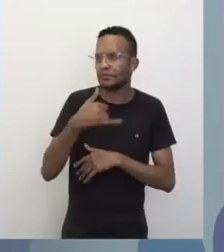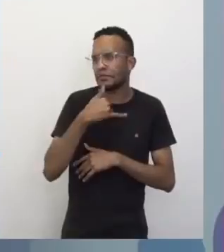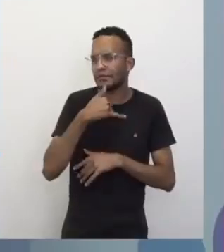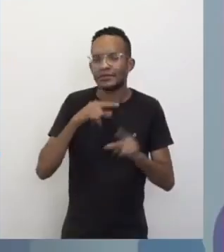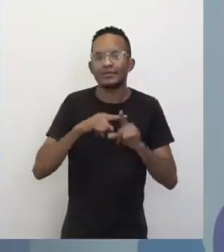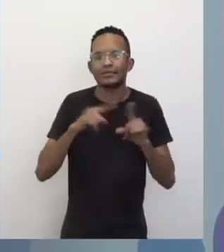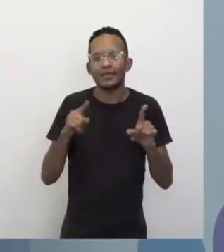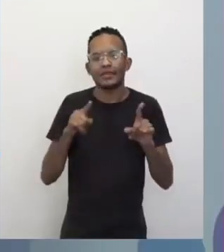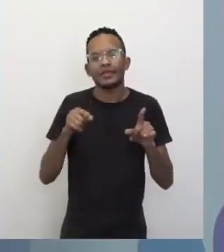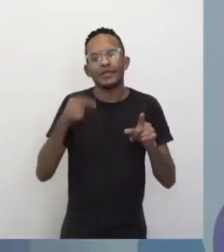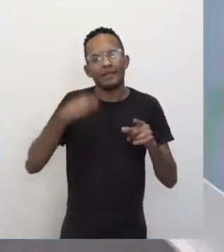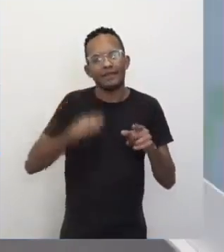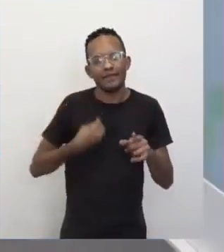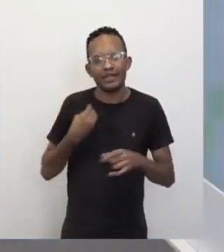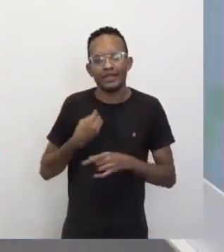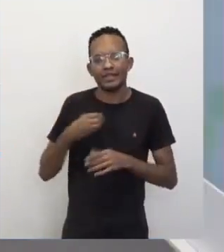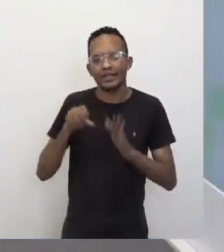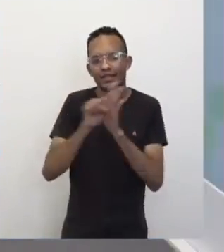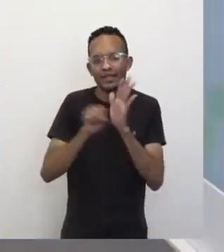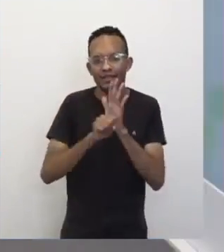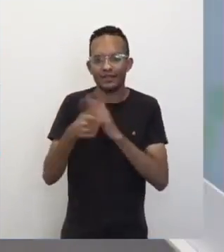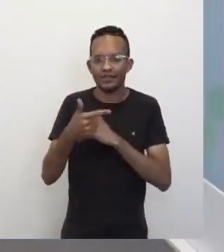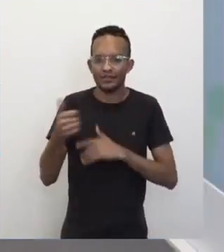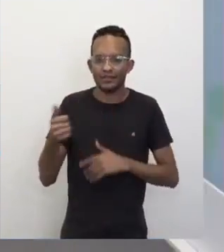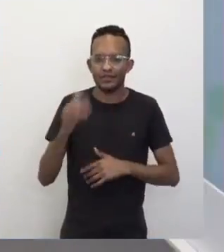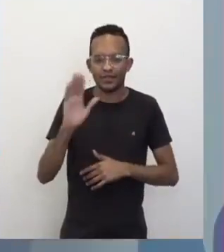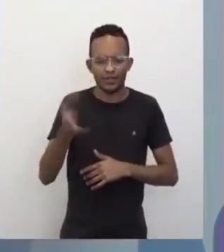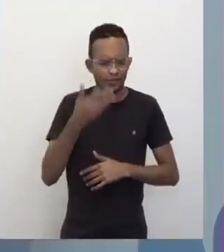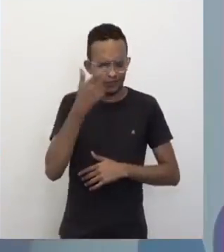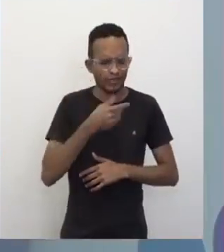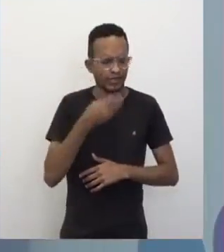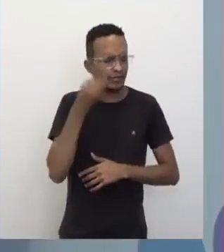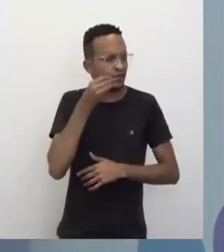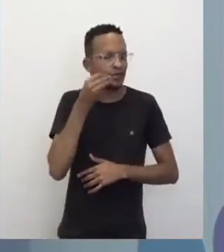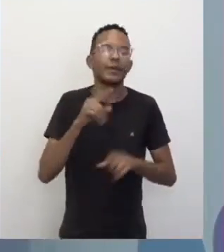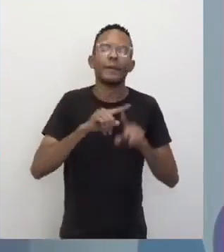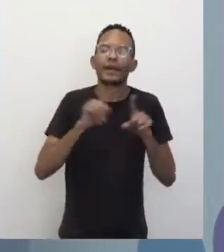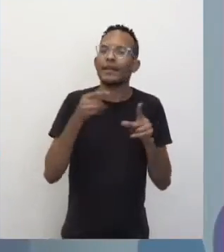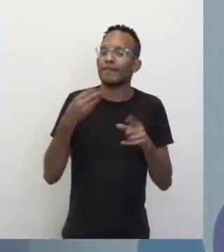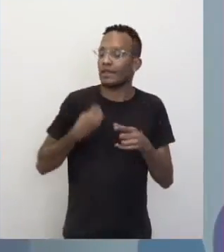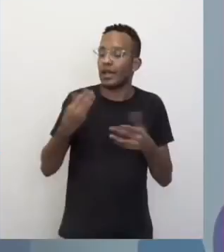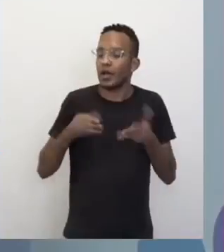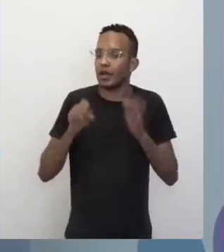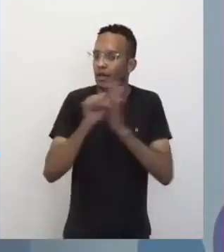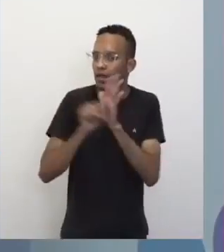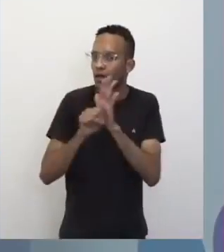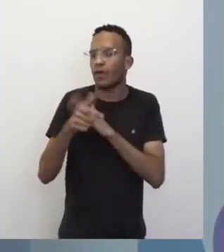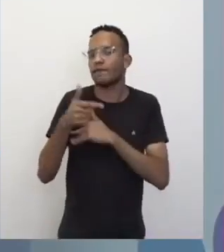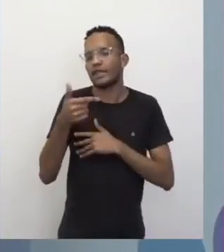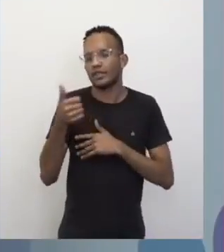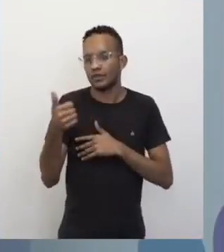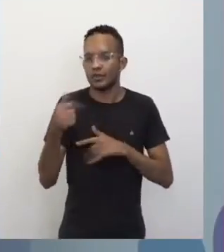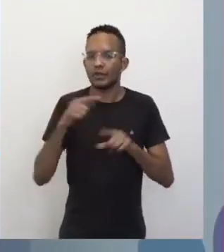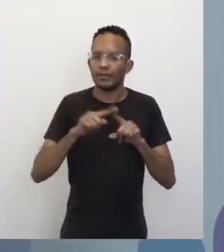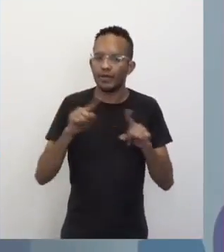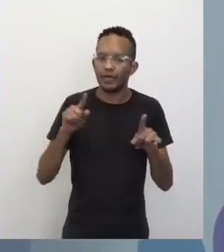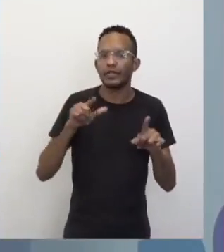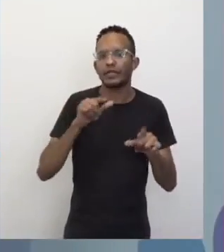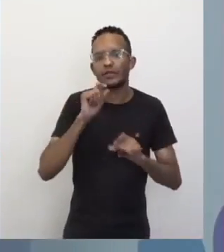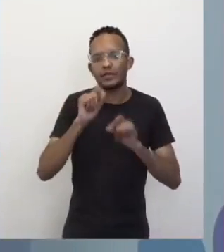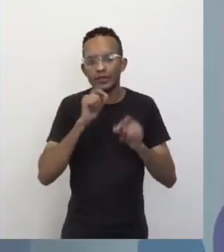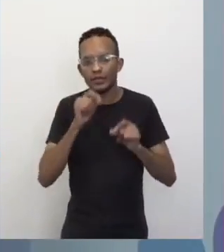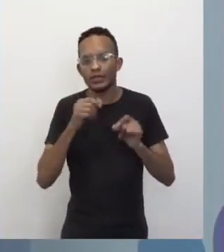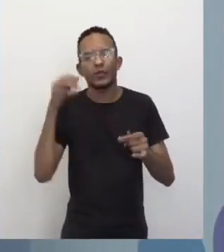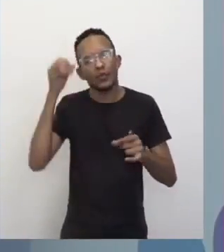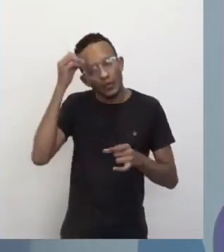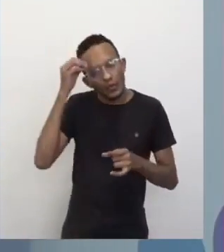aqui no século XXI. Está experiente, né? Não, jovenzinho, século XXI. Então, claro que eu vou trazer todo o arcabouço de